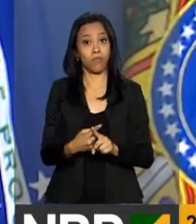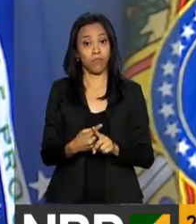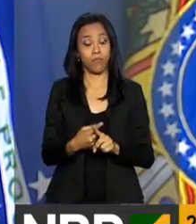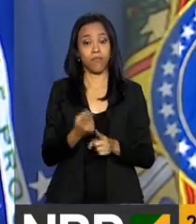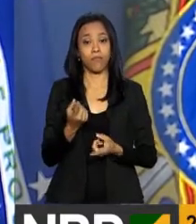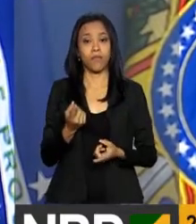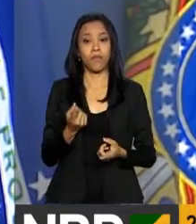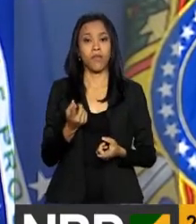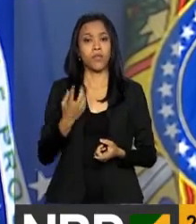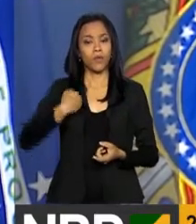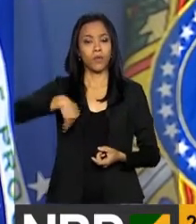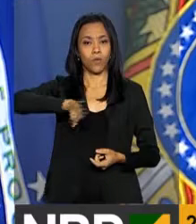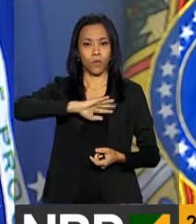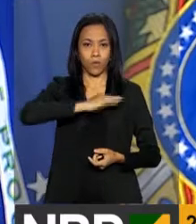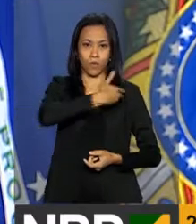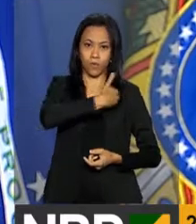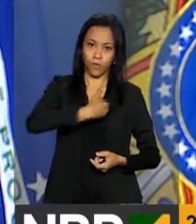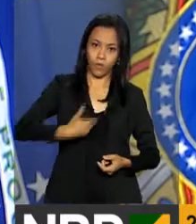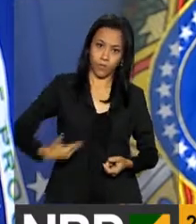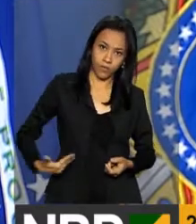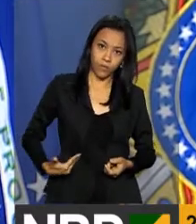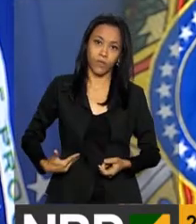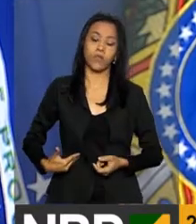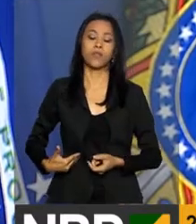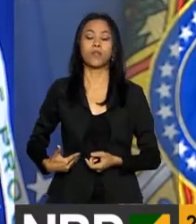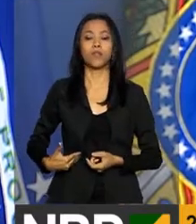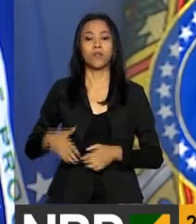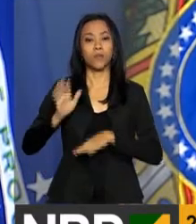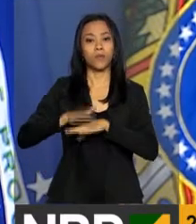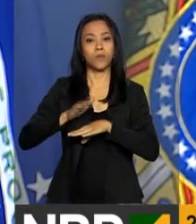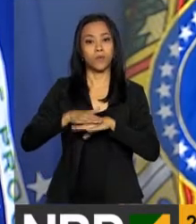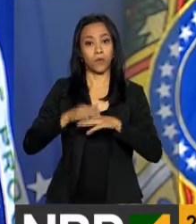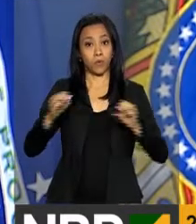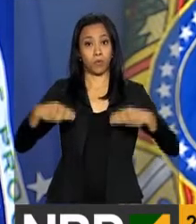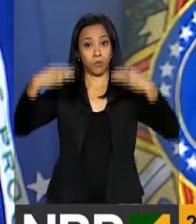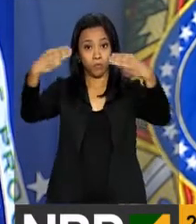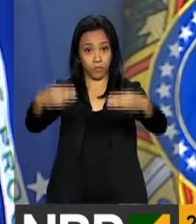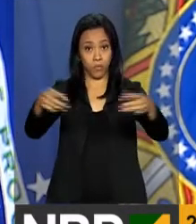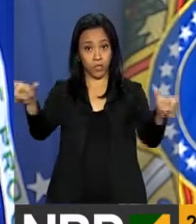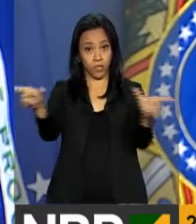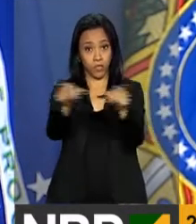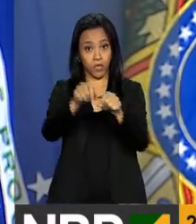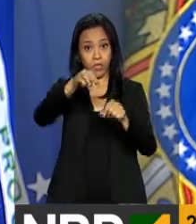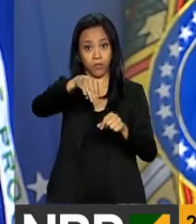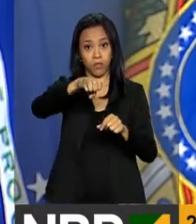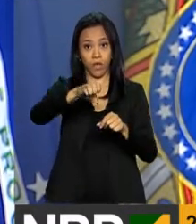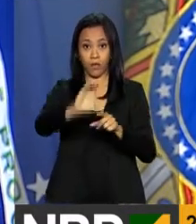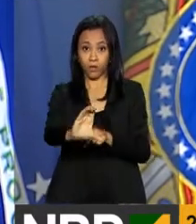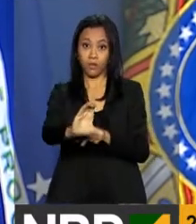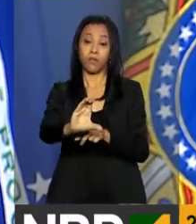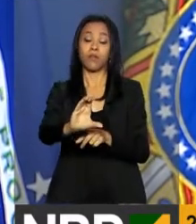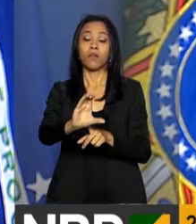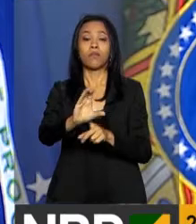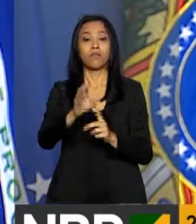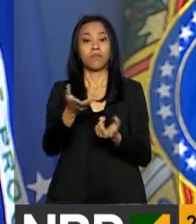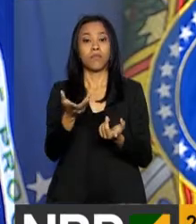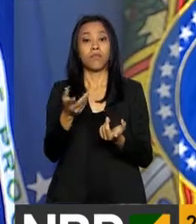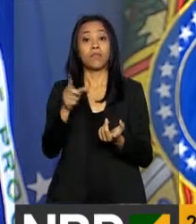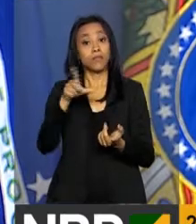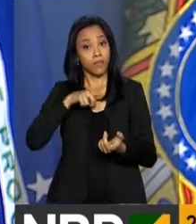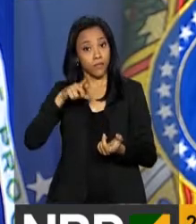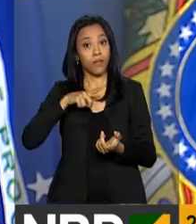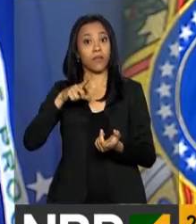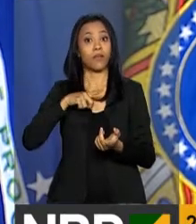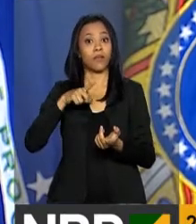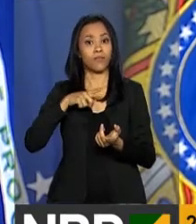o nosso governo por meio do ministério da educação tem realizado em favor do sistema